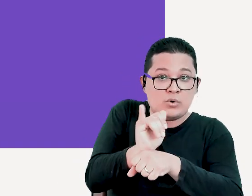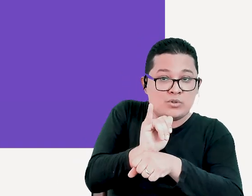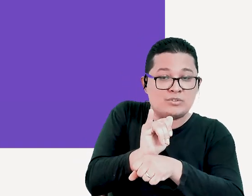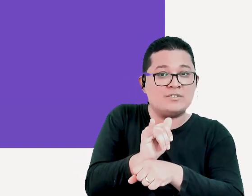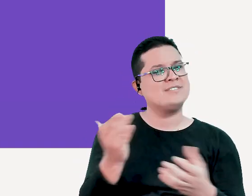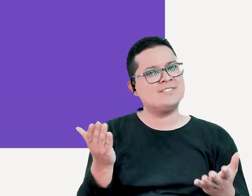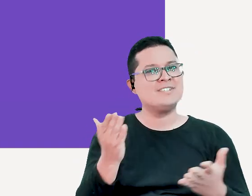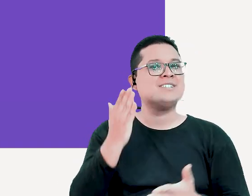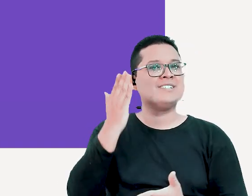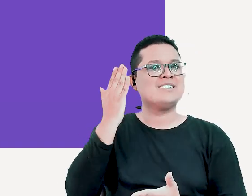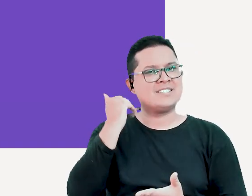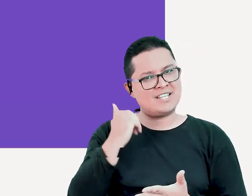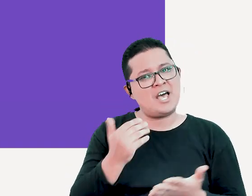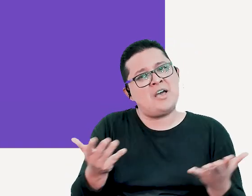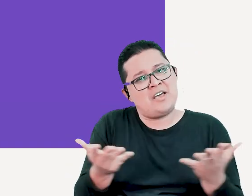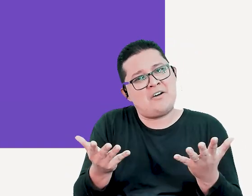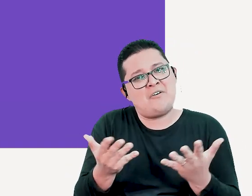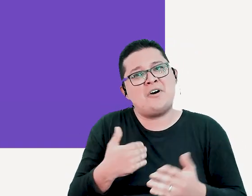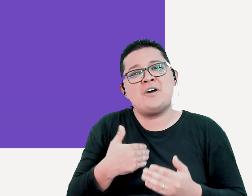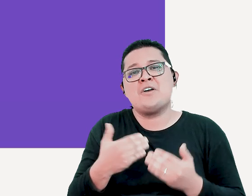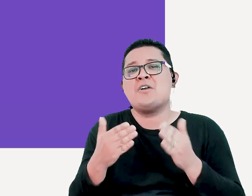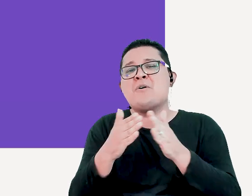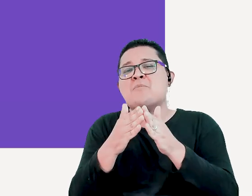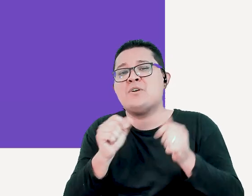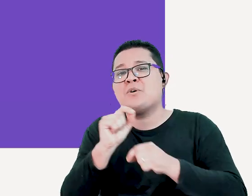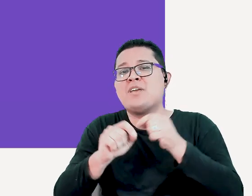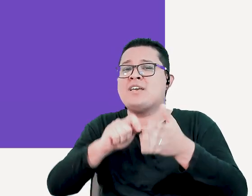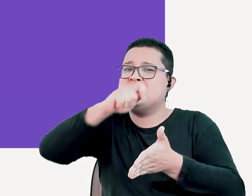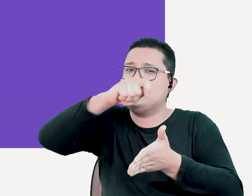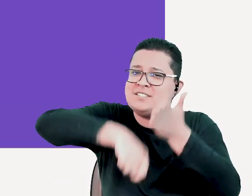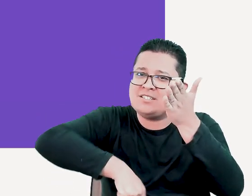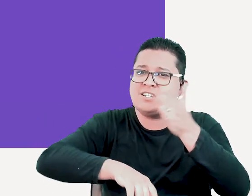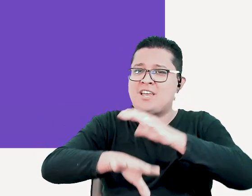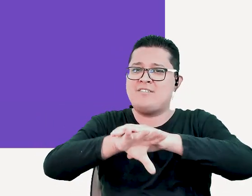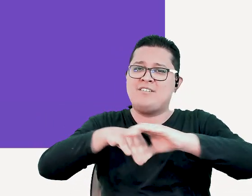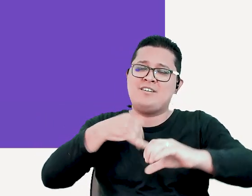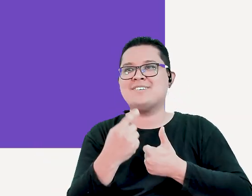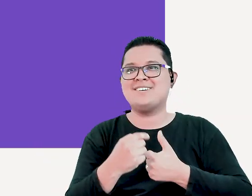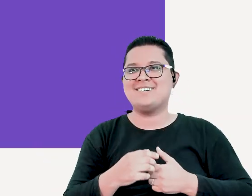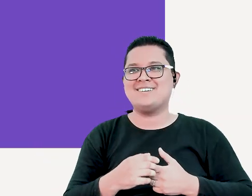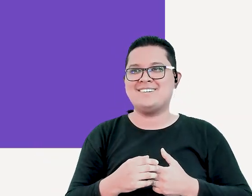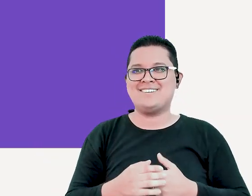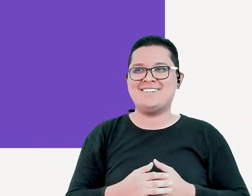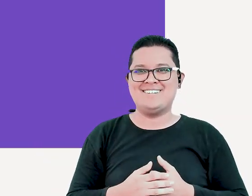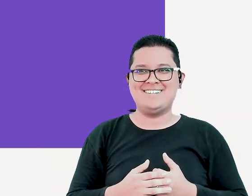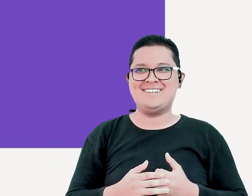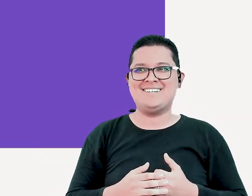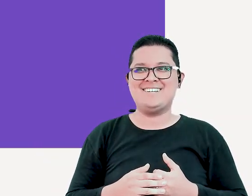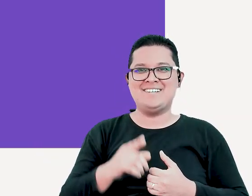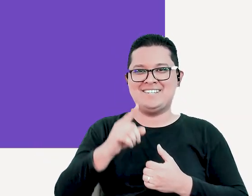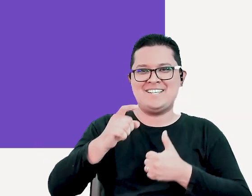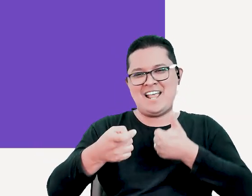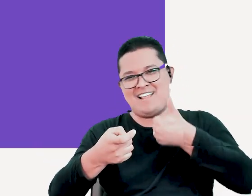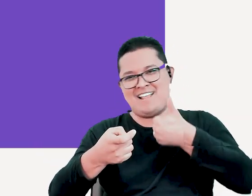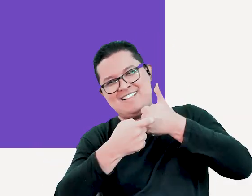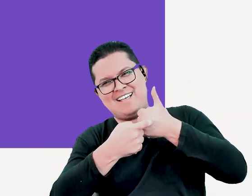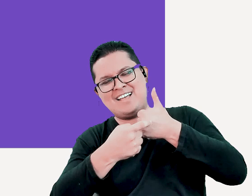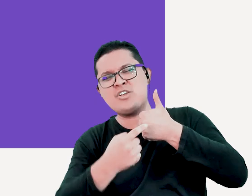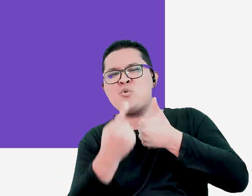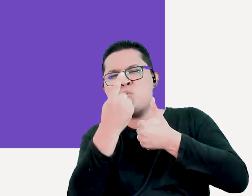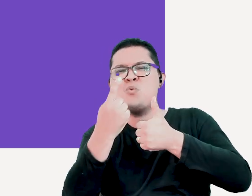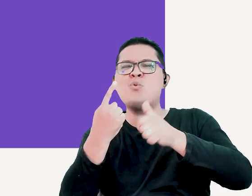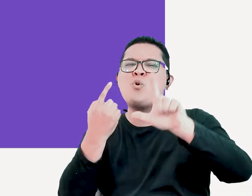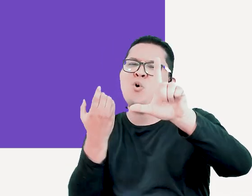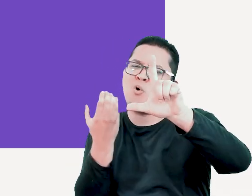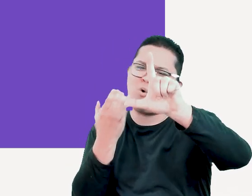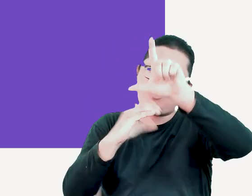basicamente o que eu vou pedir agora, que é se inscrever no canal, ativar as notificações, deixar aquele like maravilhoso, um comentário aqui para a